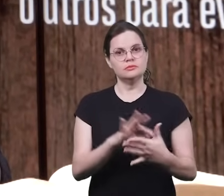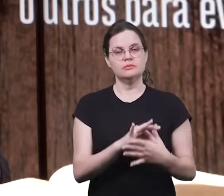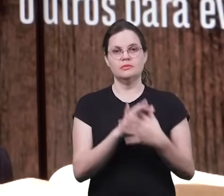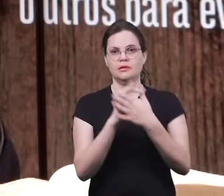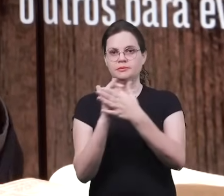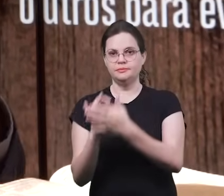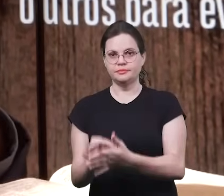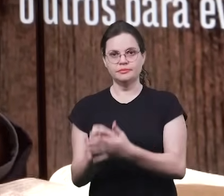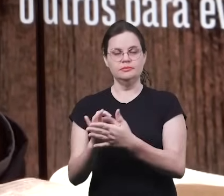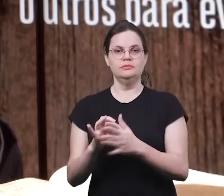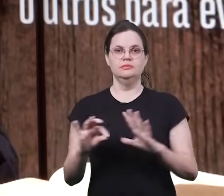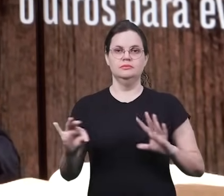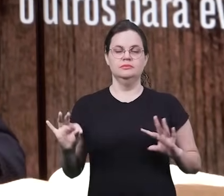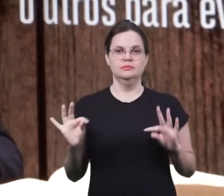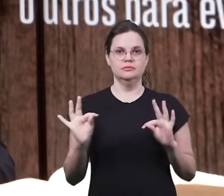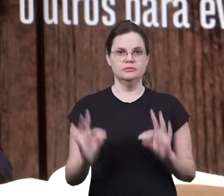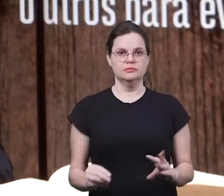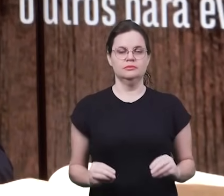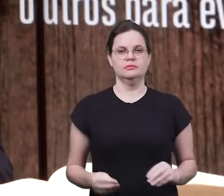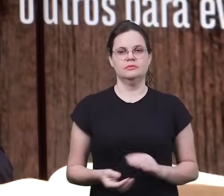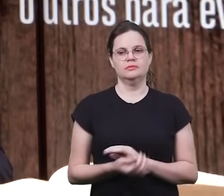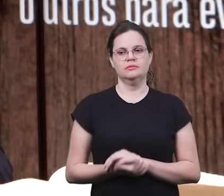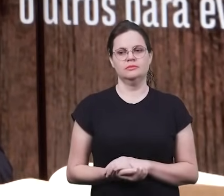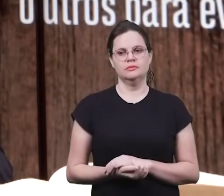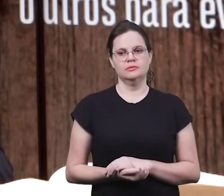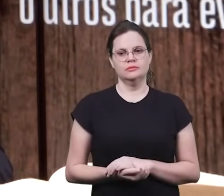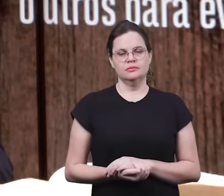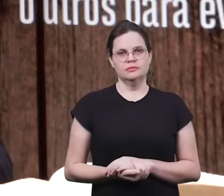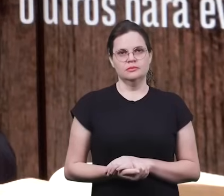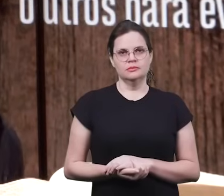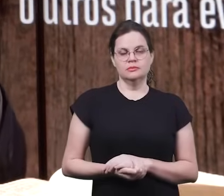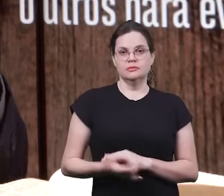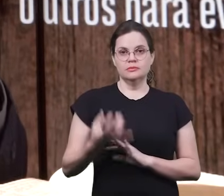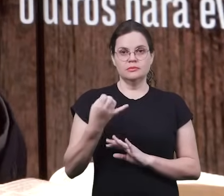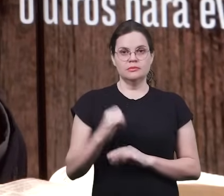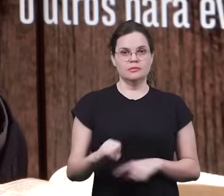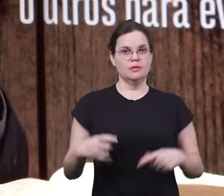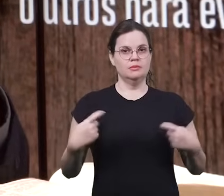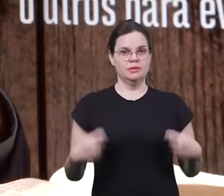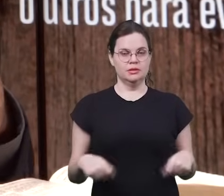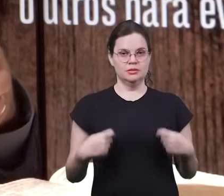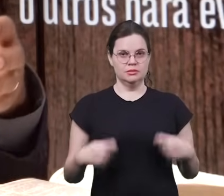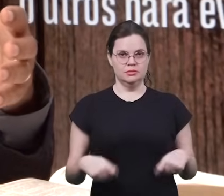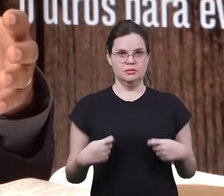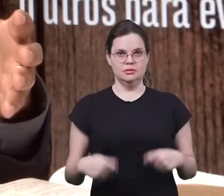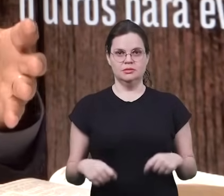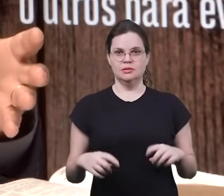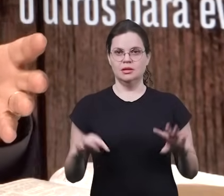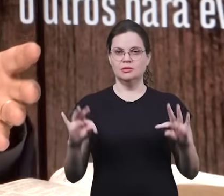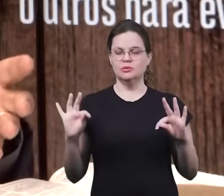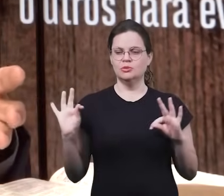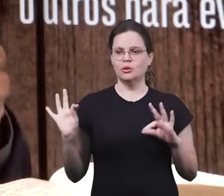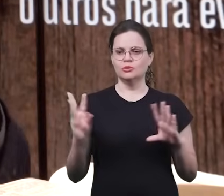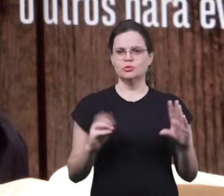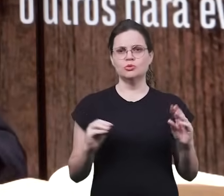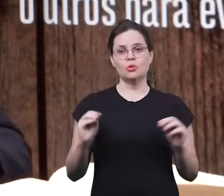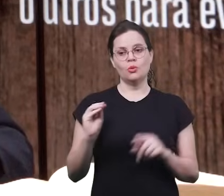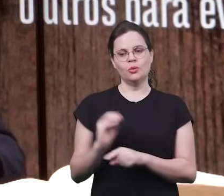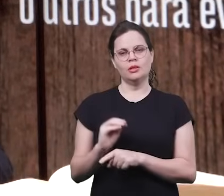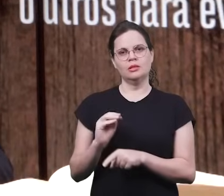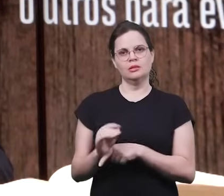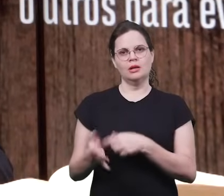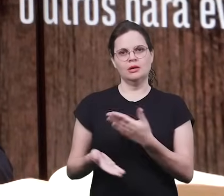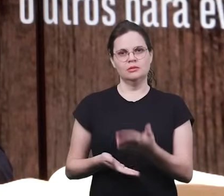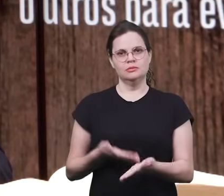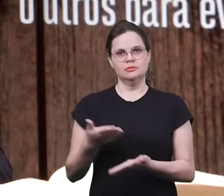serem orientados, né, se precisar ali todos os cuidados